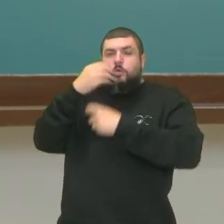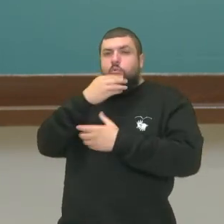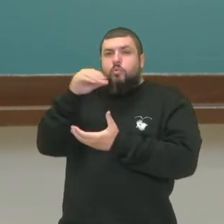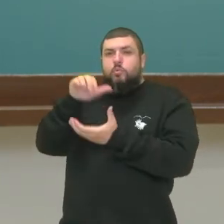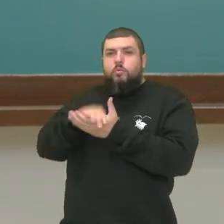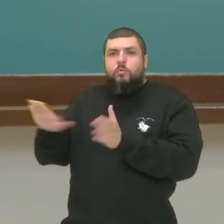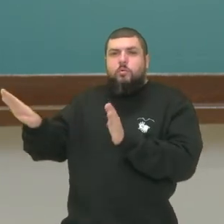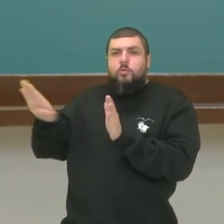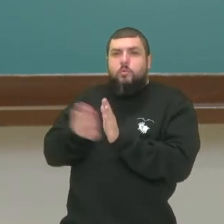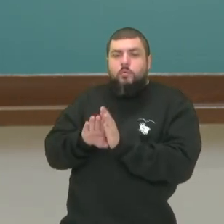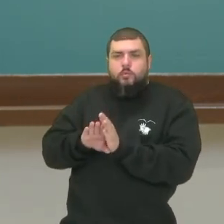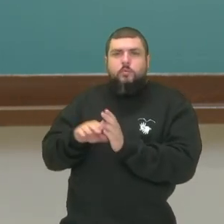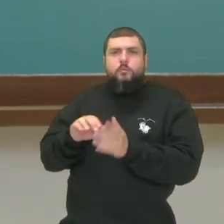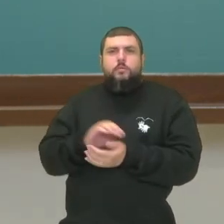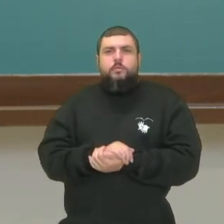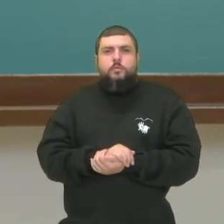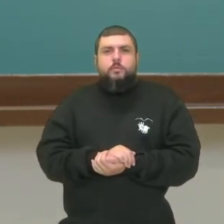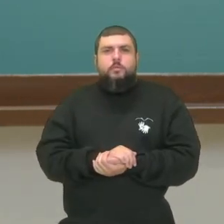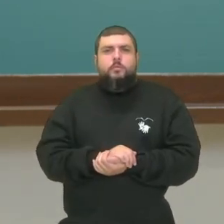das pessoas.